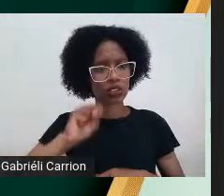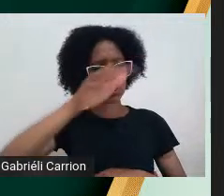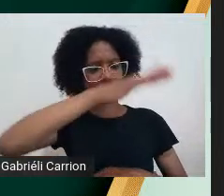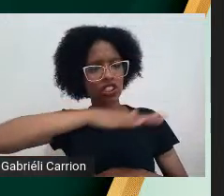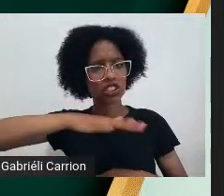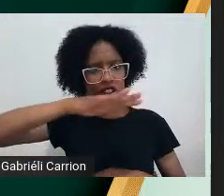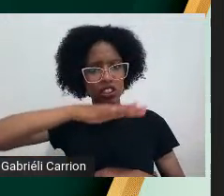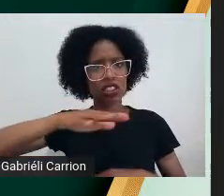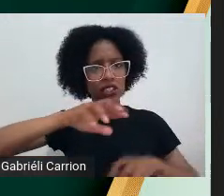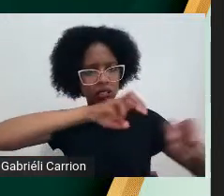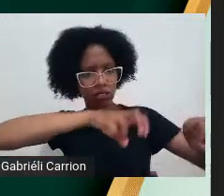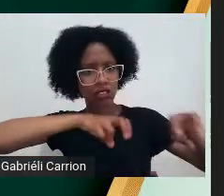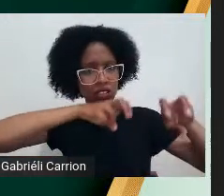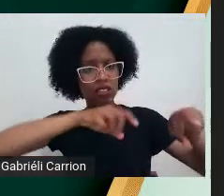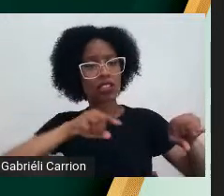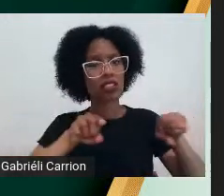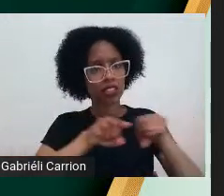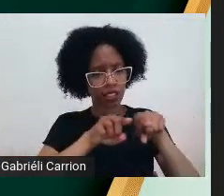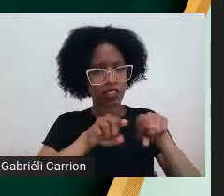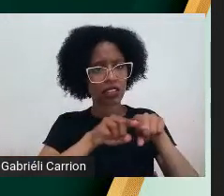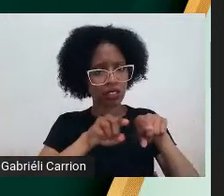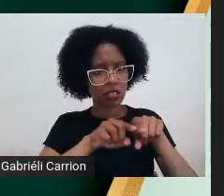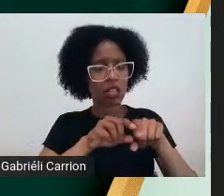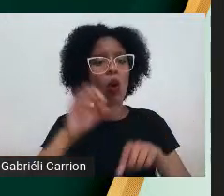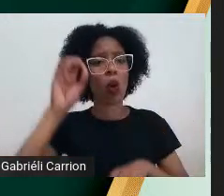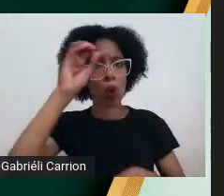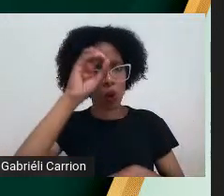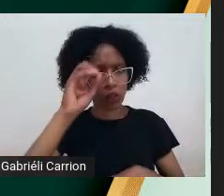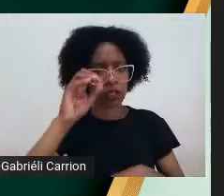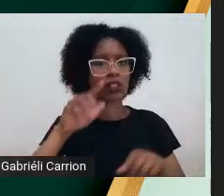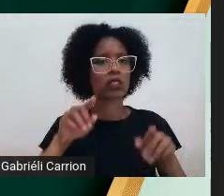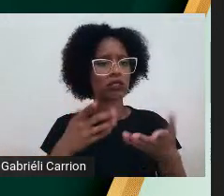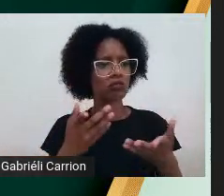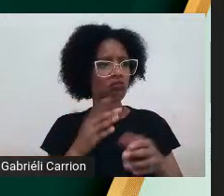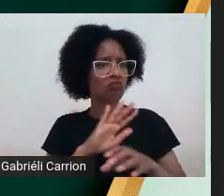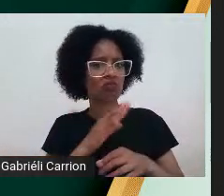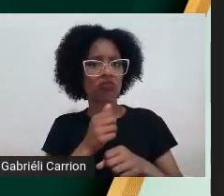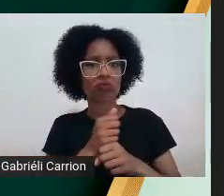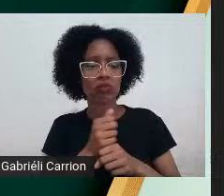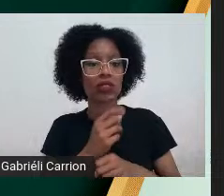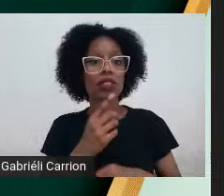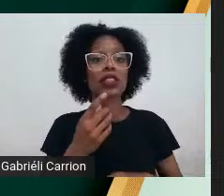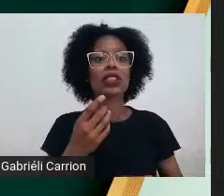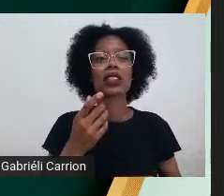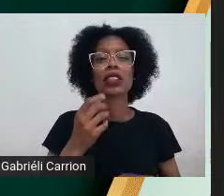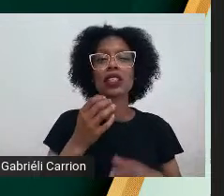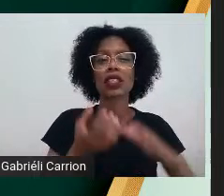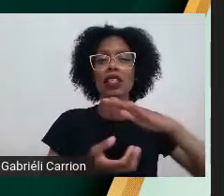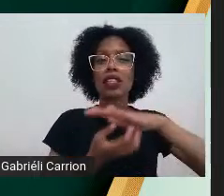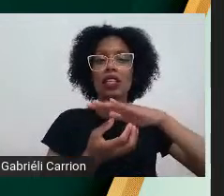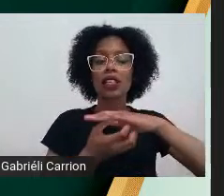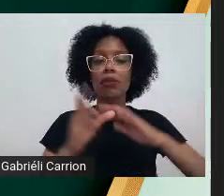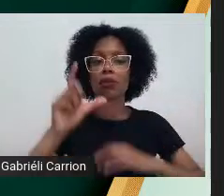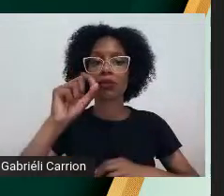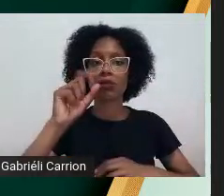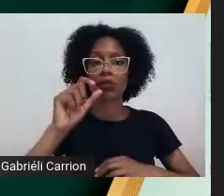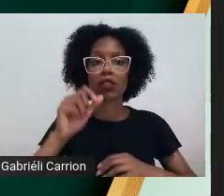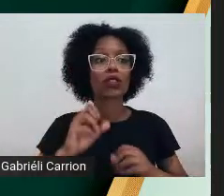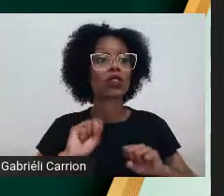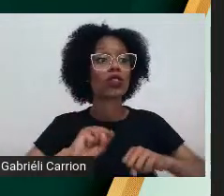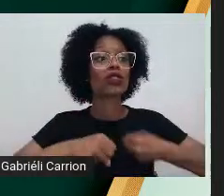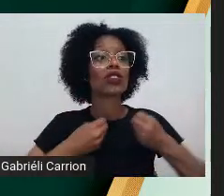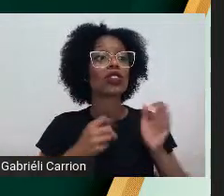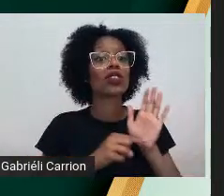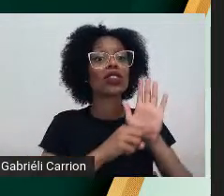da Campanha e da Fronteira Oeste, com seus 10 campi, cumpre um papel central na emancipação